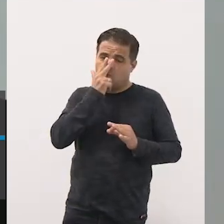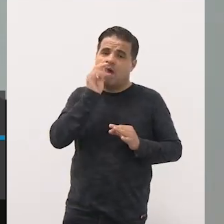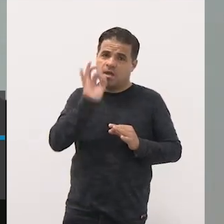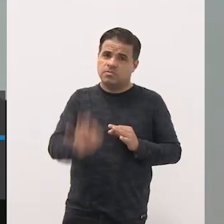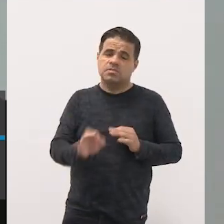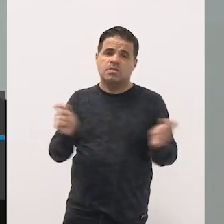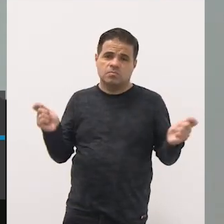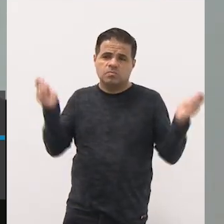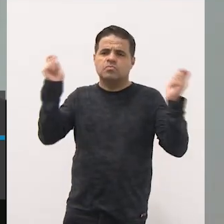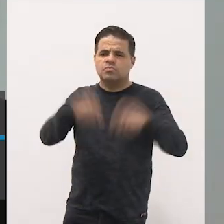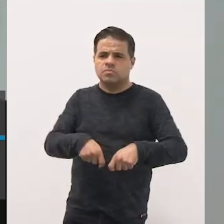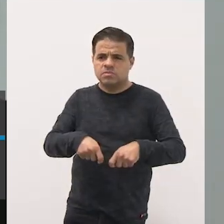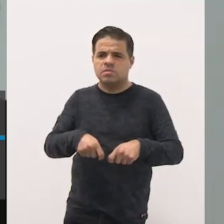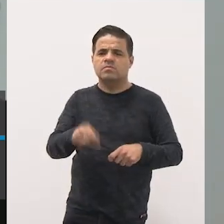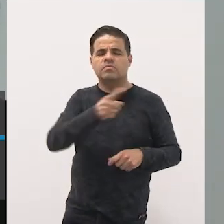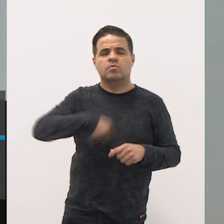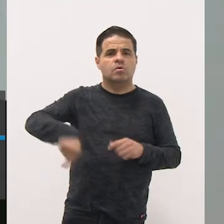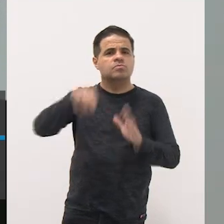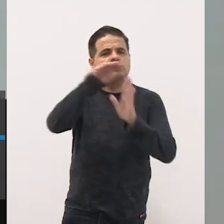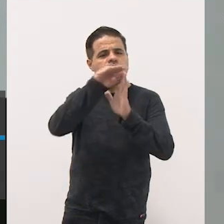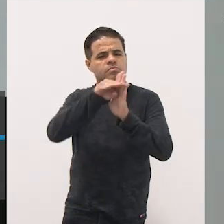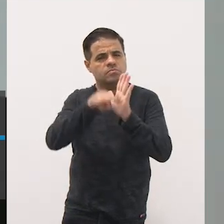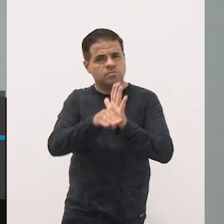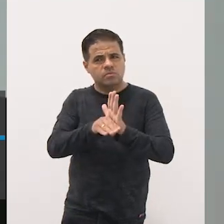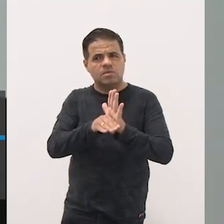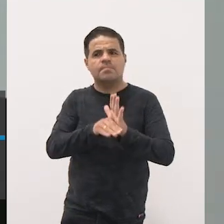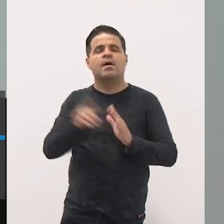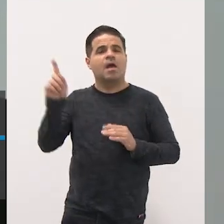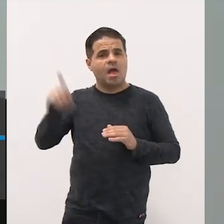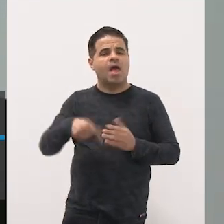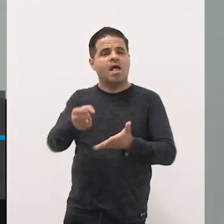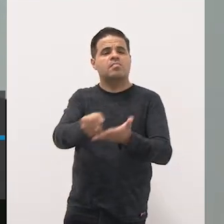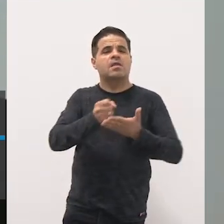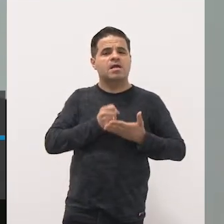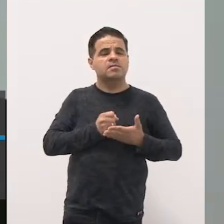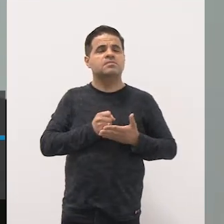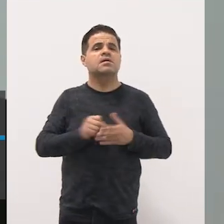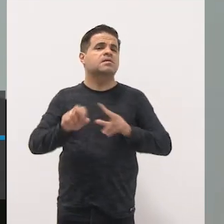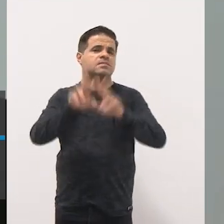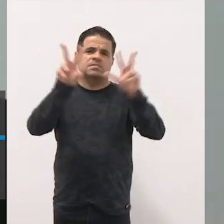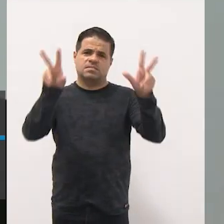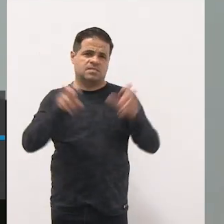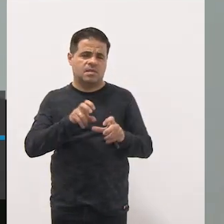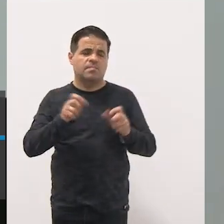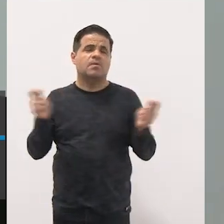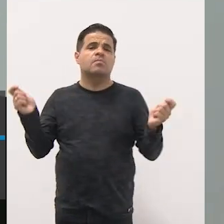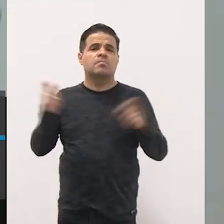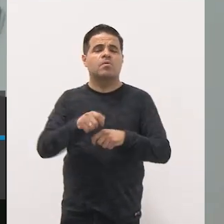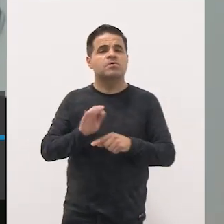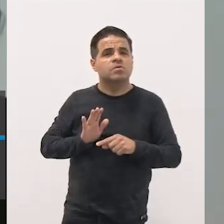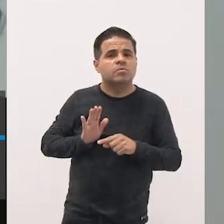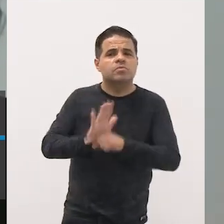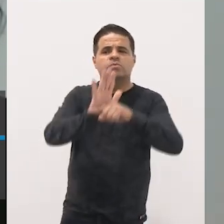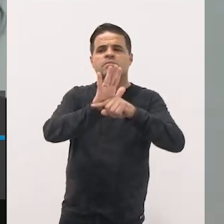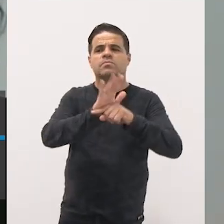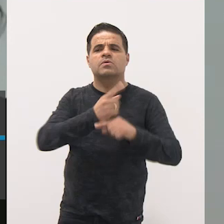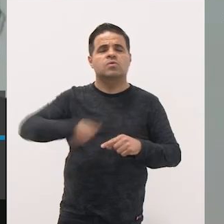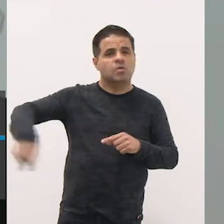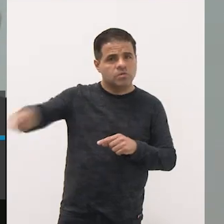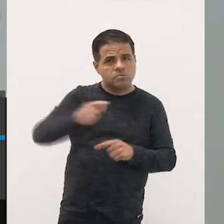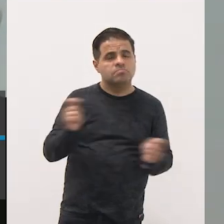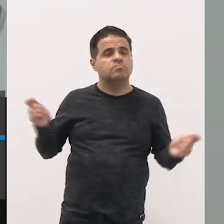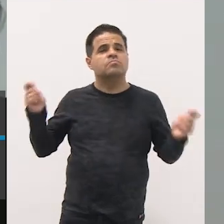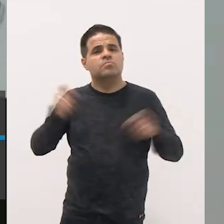essa condição do nosso programa aqui é trazer esses temas que possam contribuir para que a